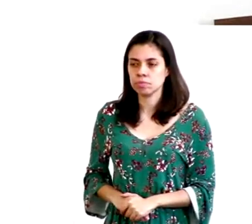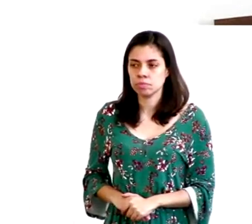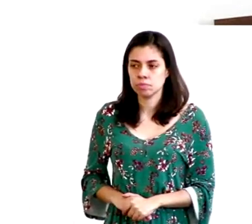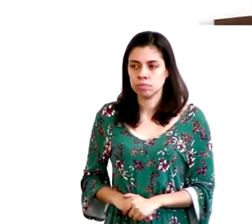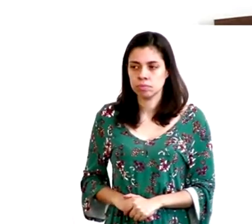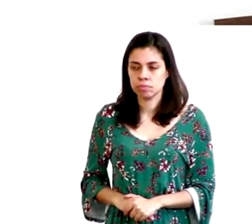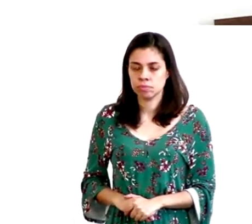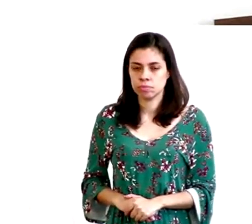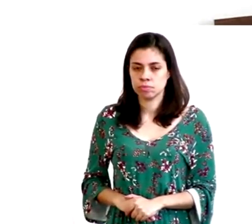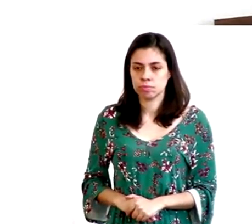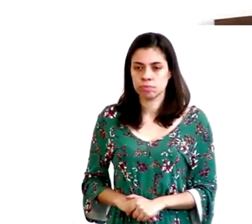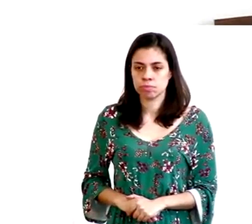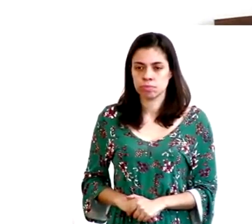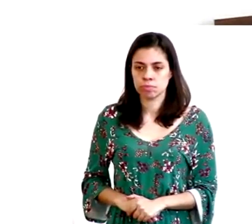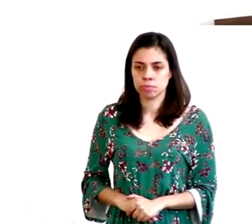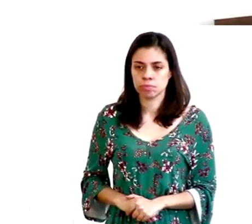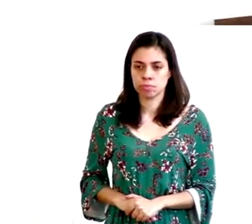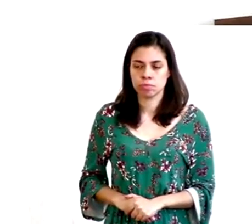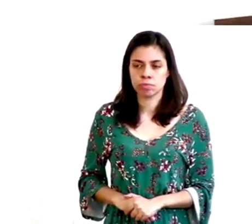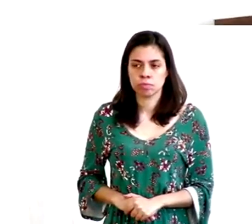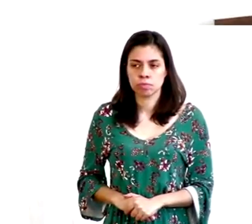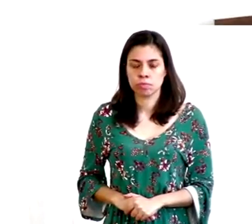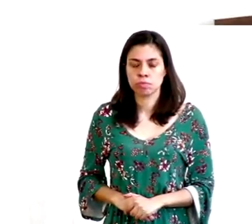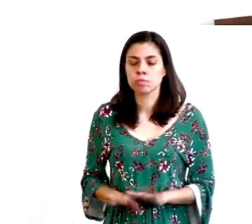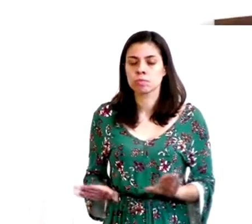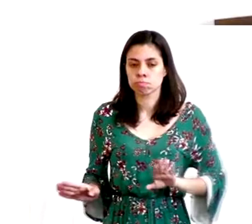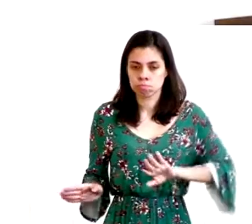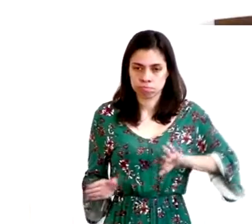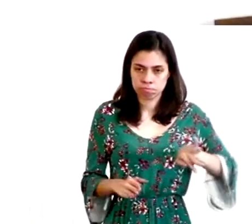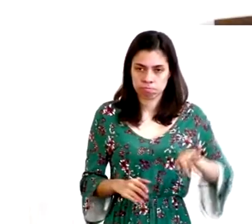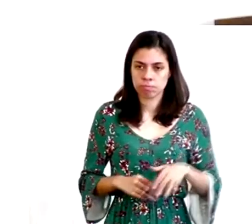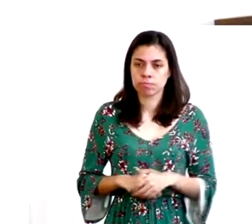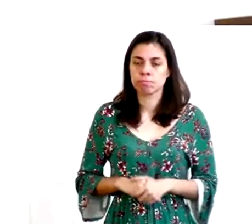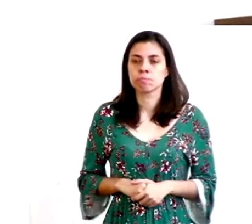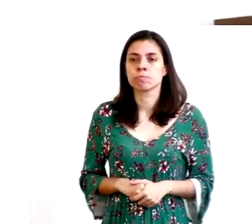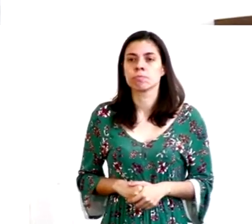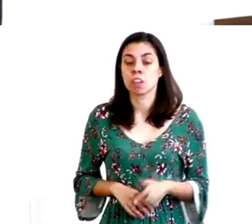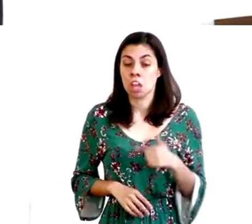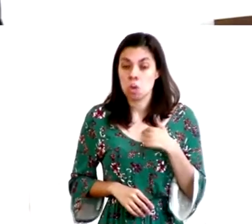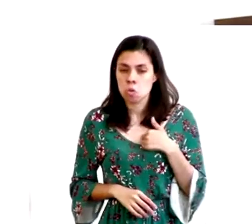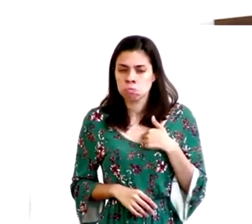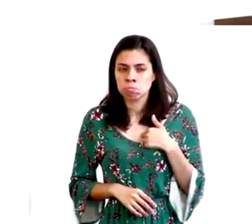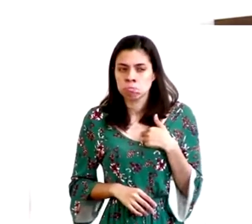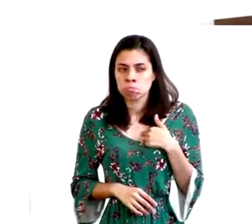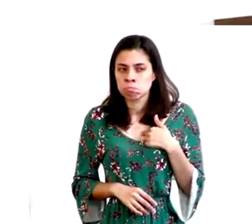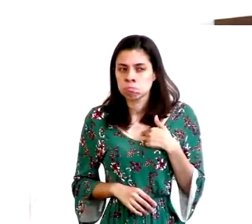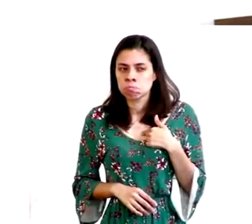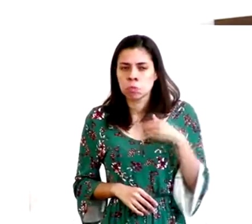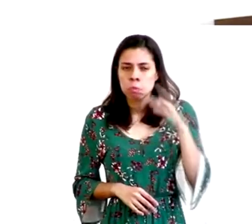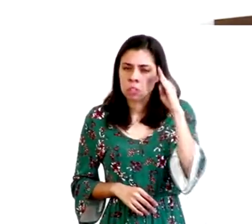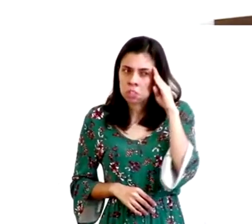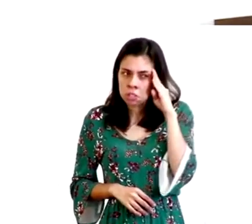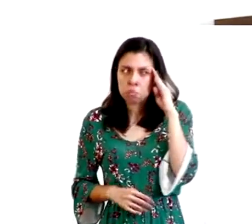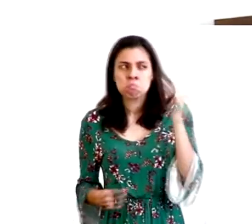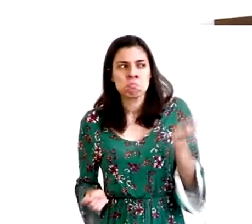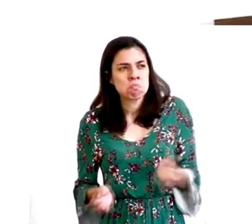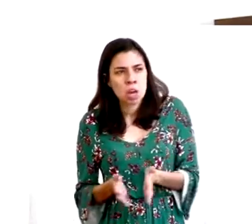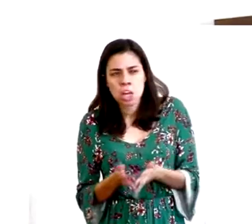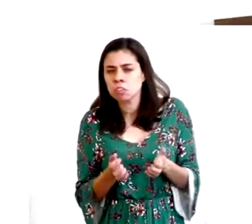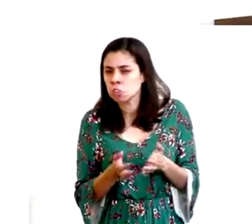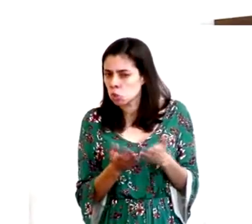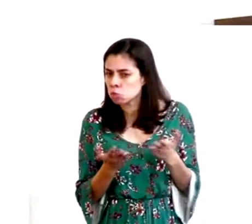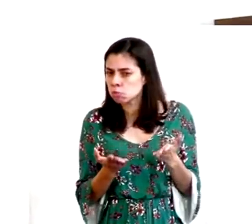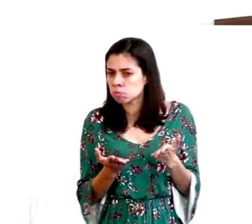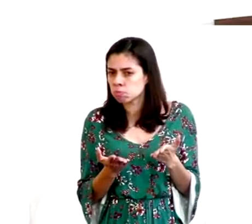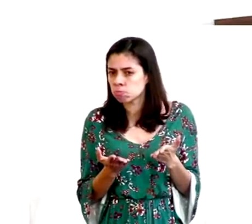ao contexto geral. Queridos, uma das coisas mais fascinantes do Evangelho de